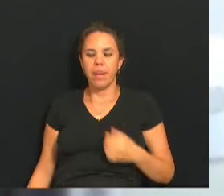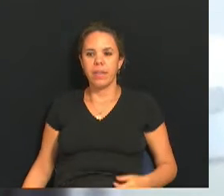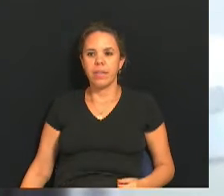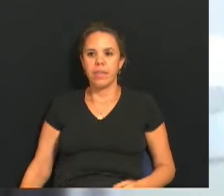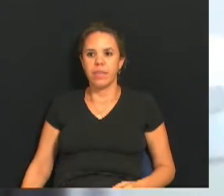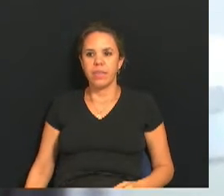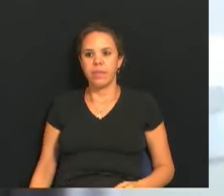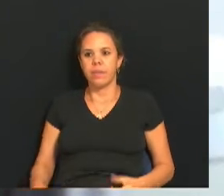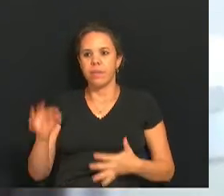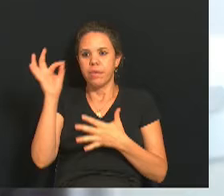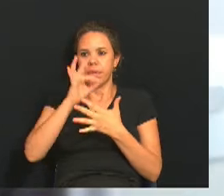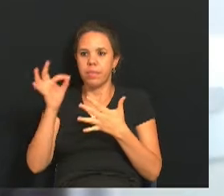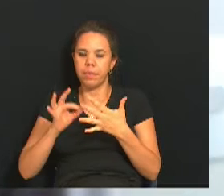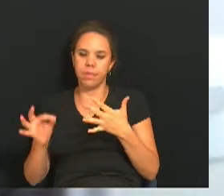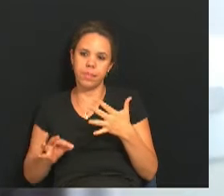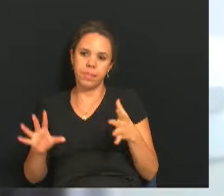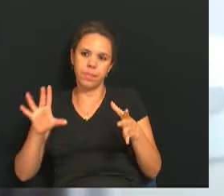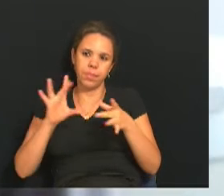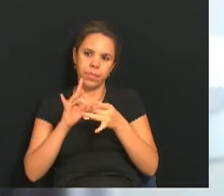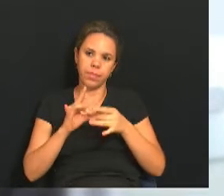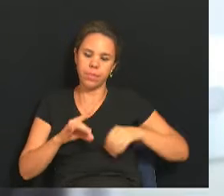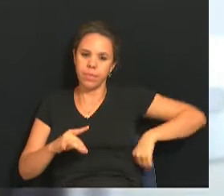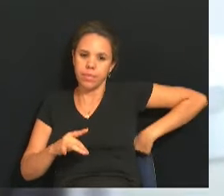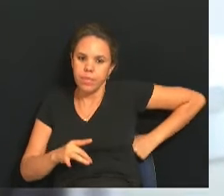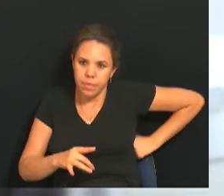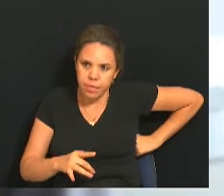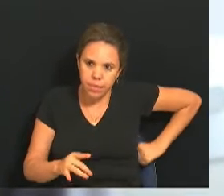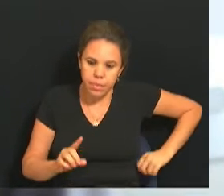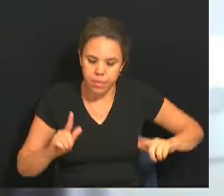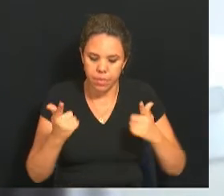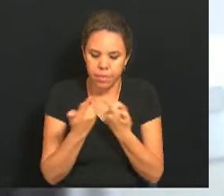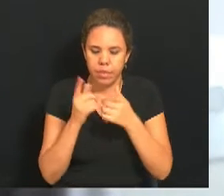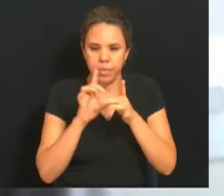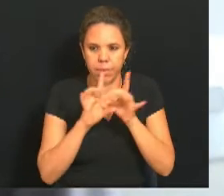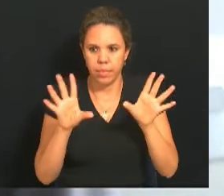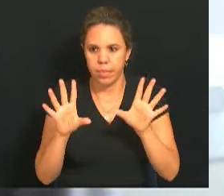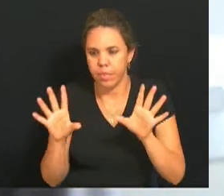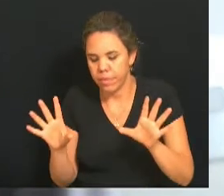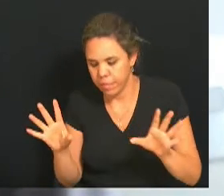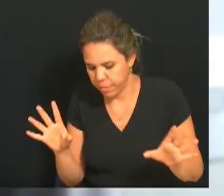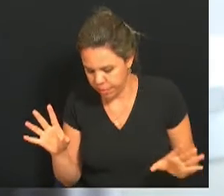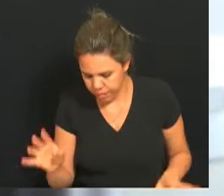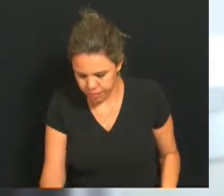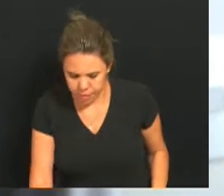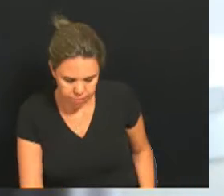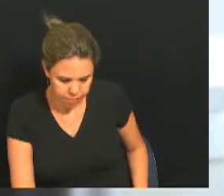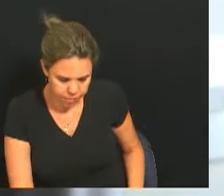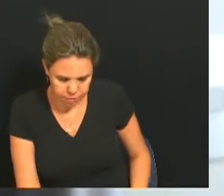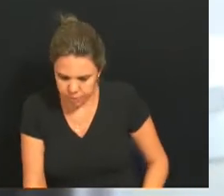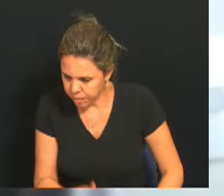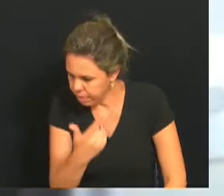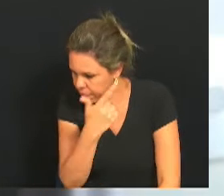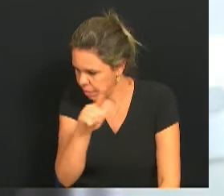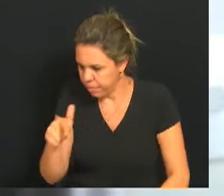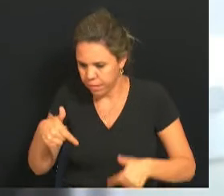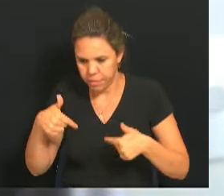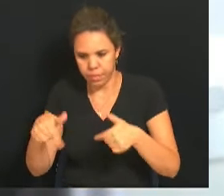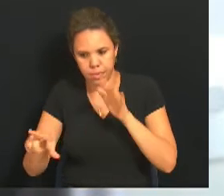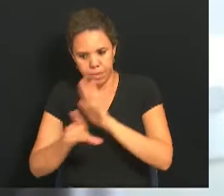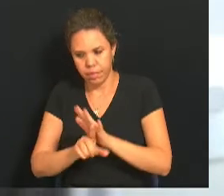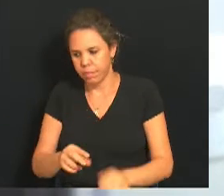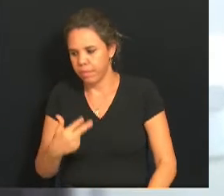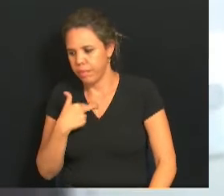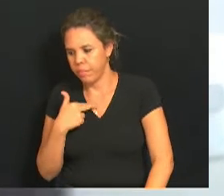alguns itens associados à gestão democrática e que, naquela ocasião, não tinham força de lei,